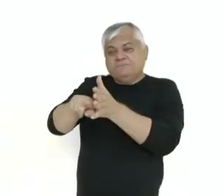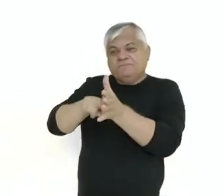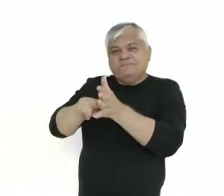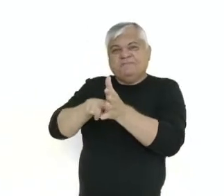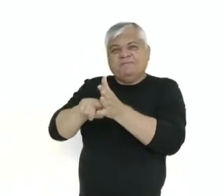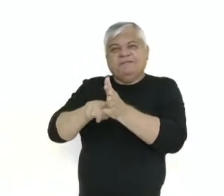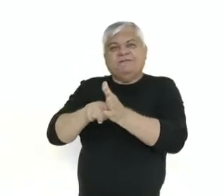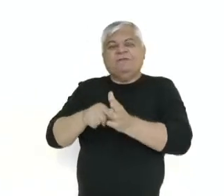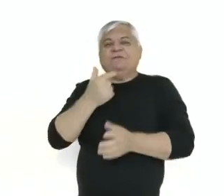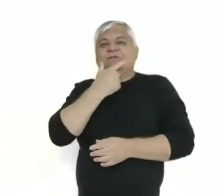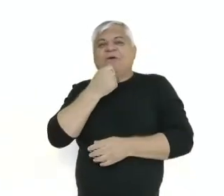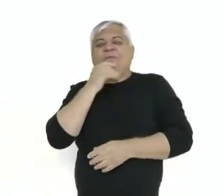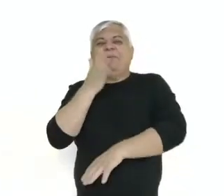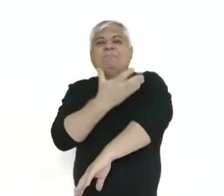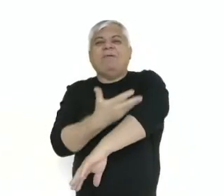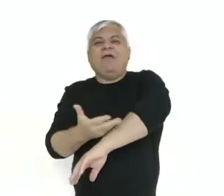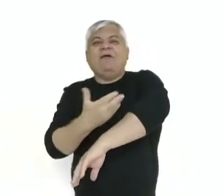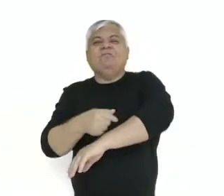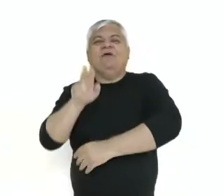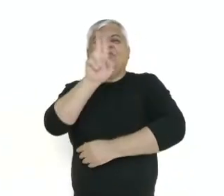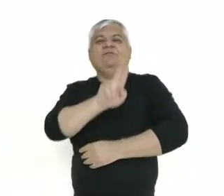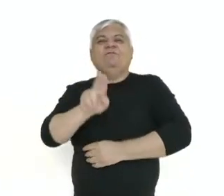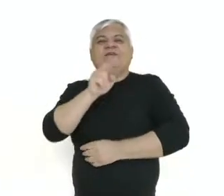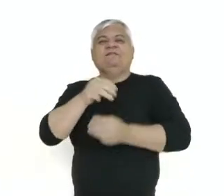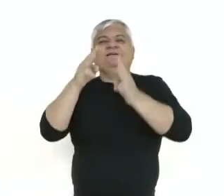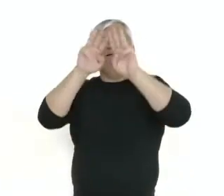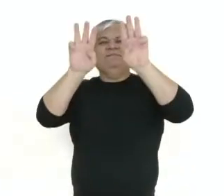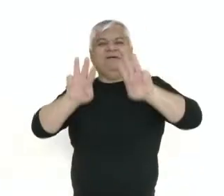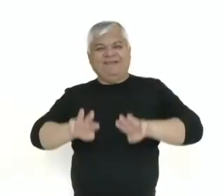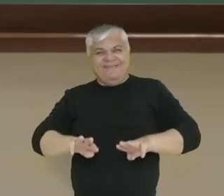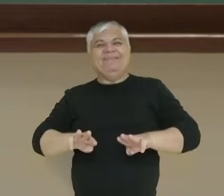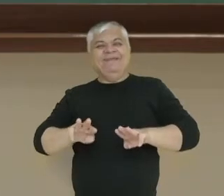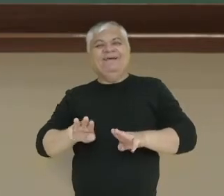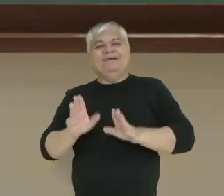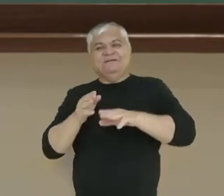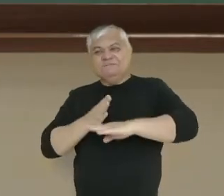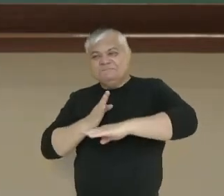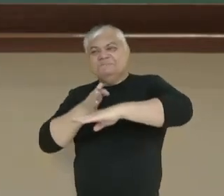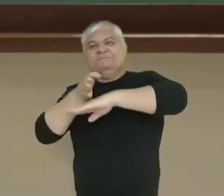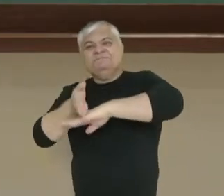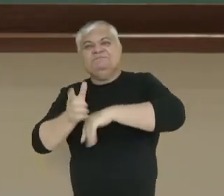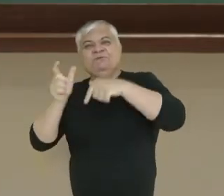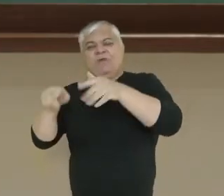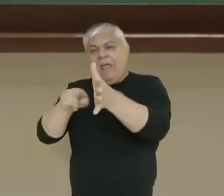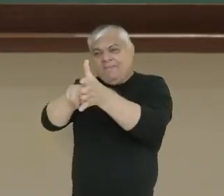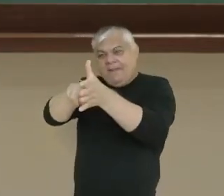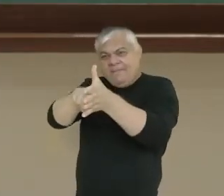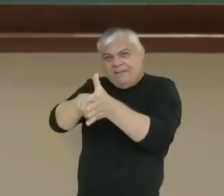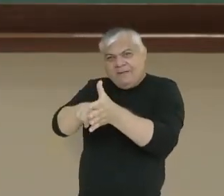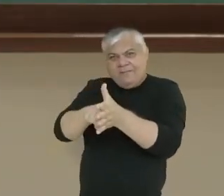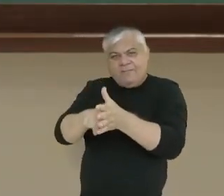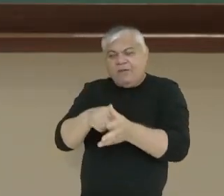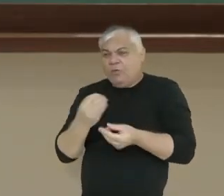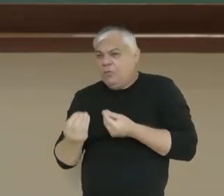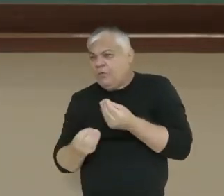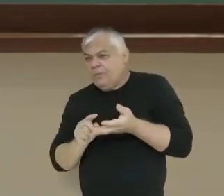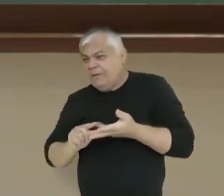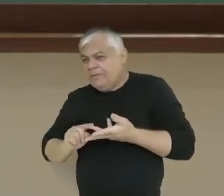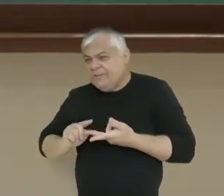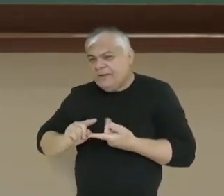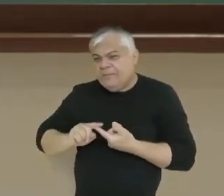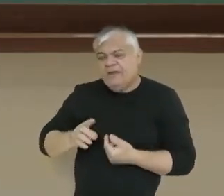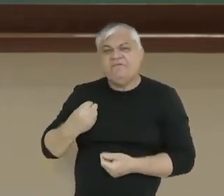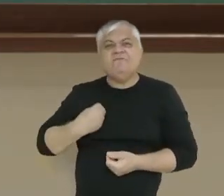que eram pesquisadores da Universidade Federal do Paraná, que vão desenvolver, né, toda uma pesquisa com relação ao modo